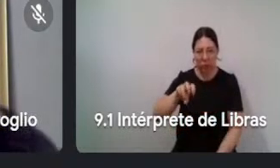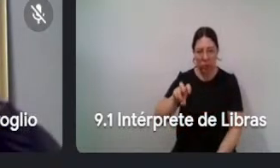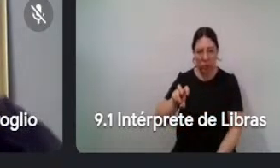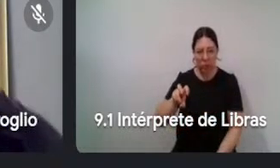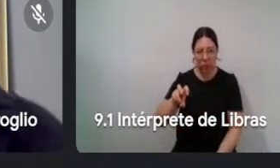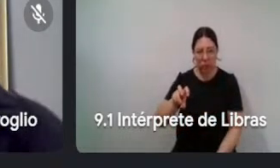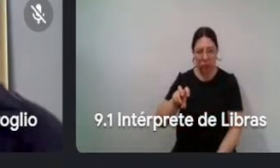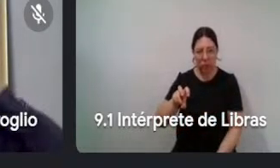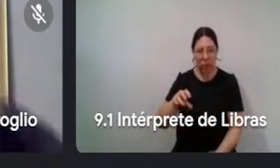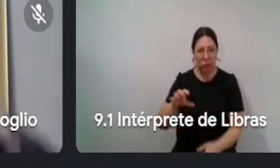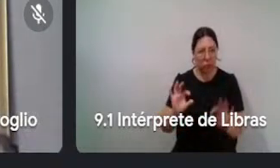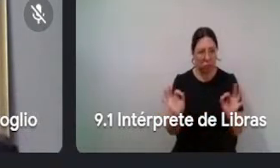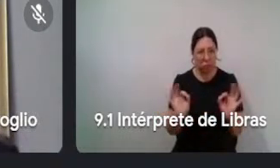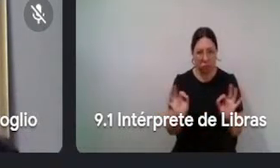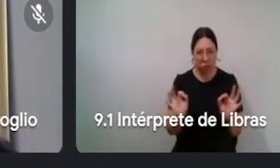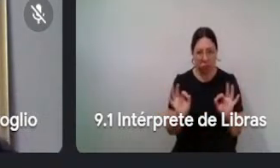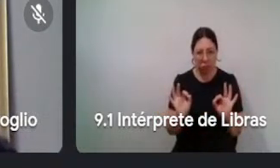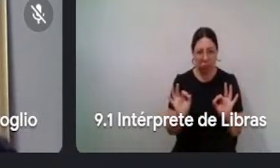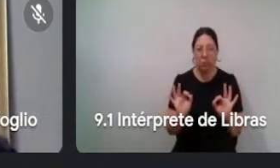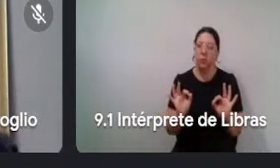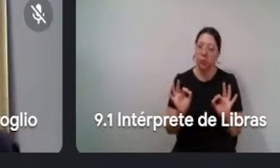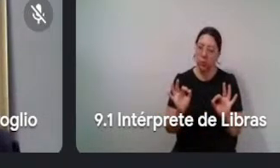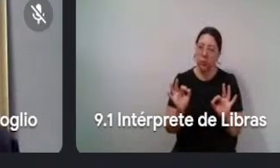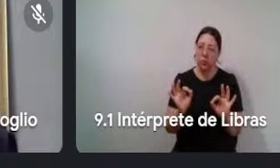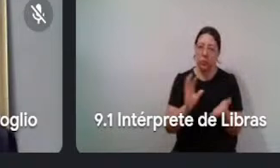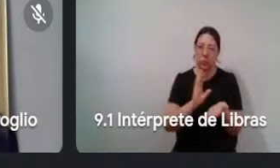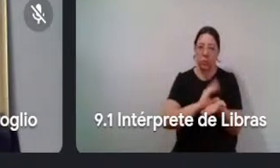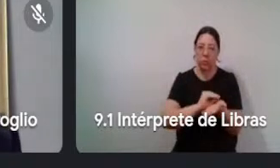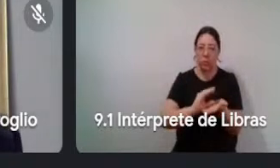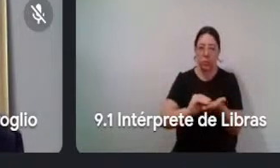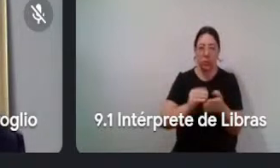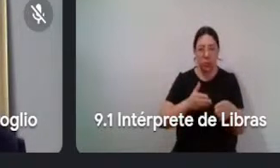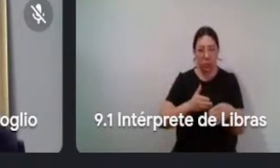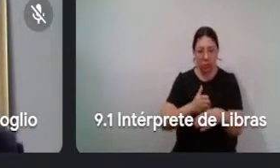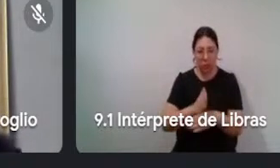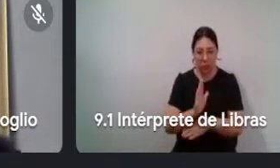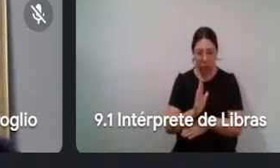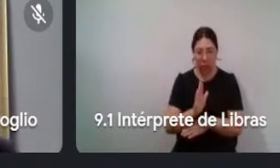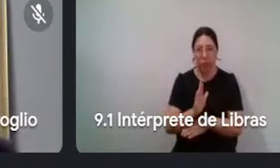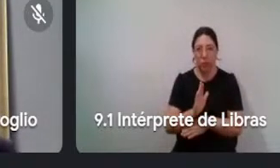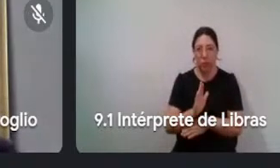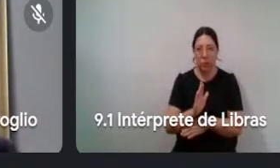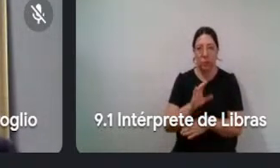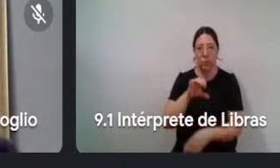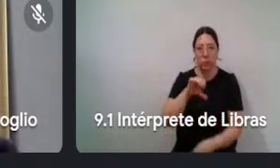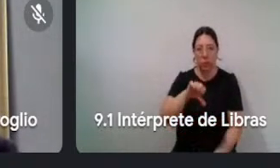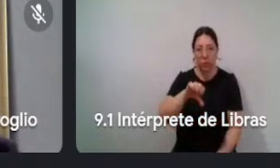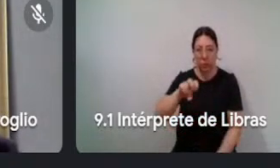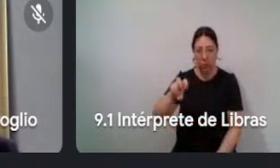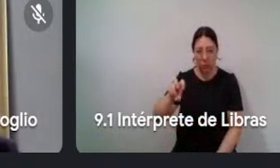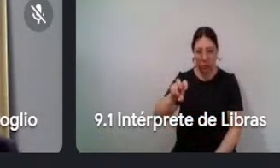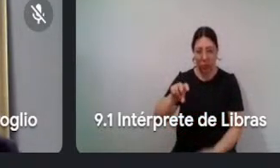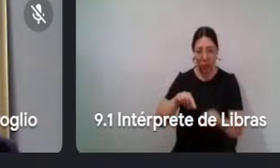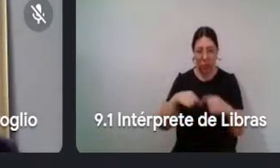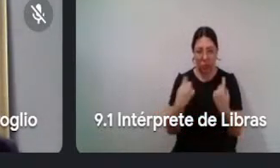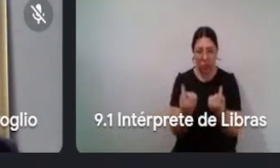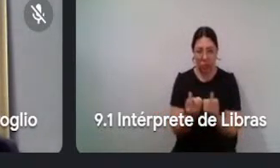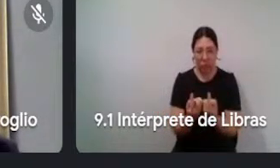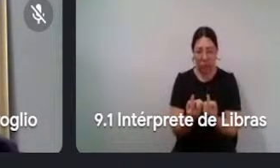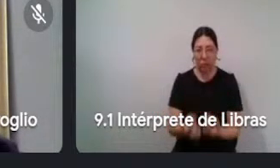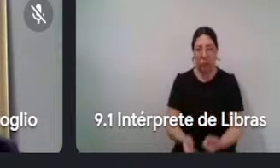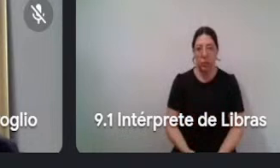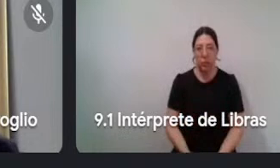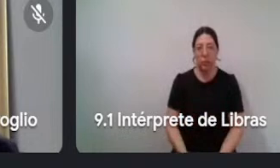Não havendo observação, declaro a ata da 90ª, aprovada a ata da 95ª sessão.